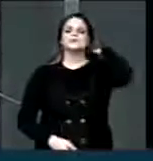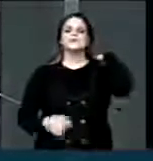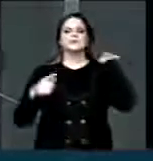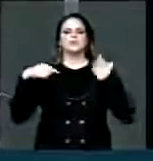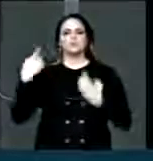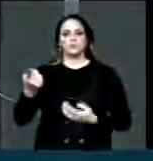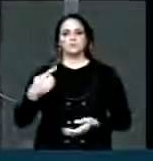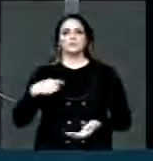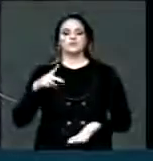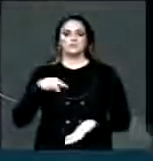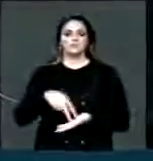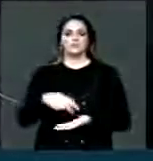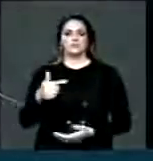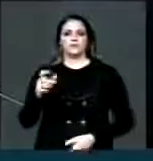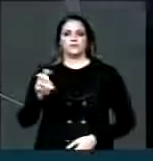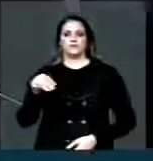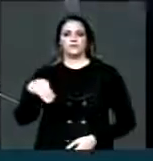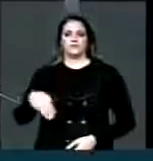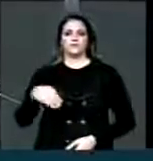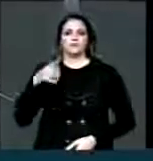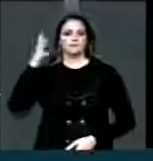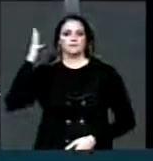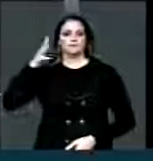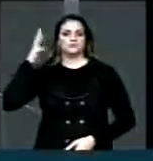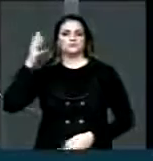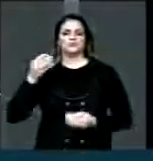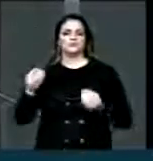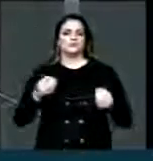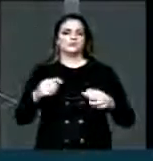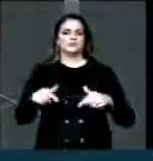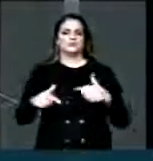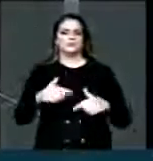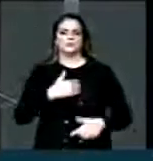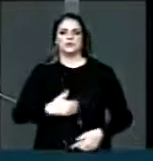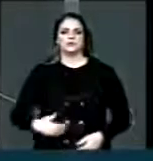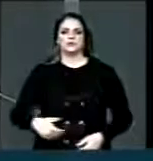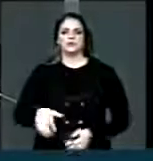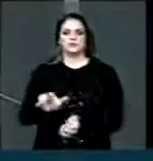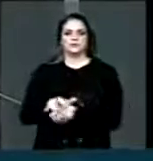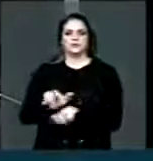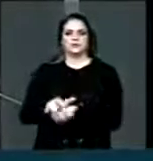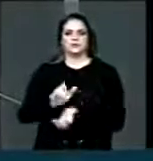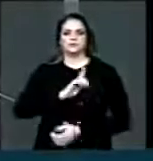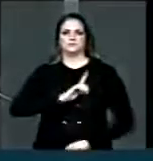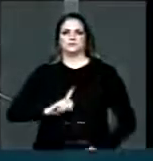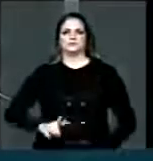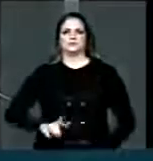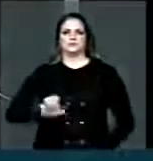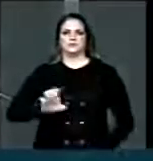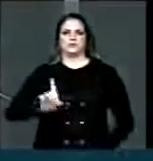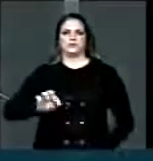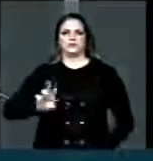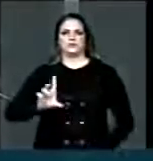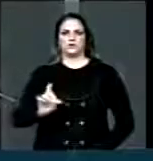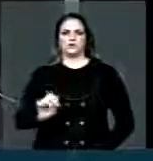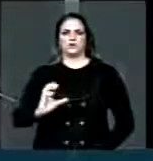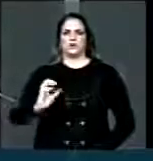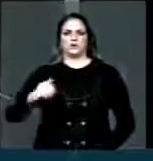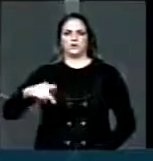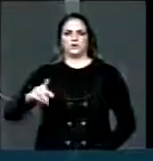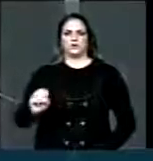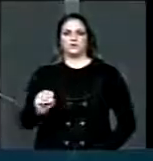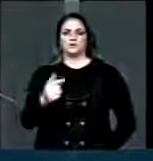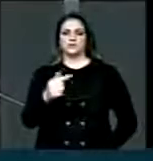vou falar sobre as ações do governo de Pernambuco, do governador Eduardo Campos, durante